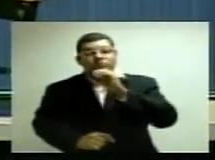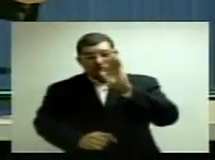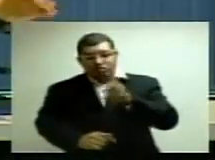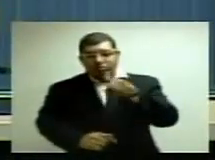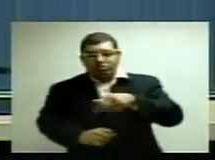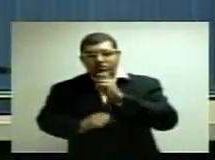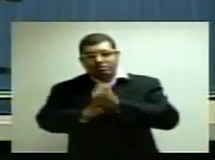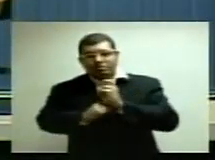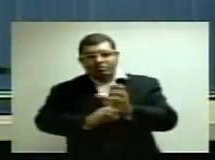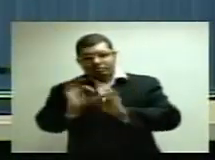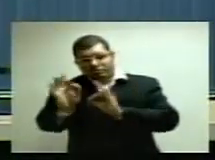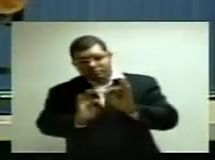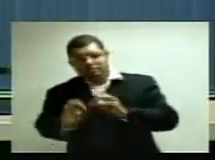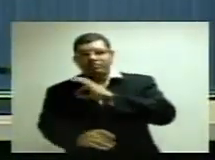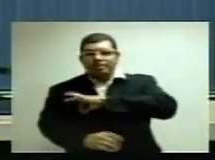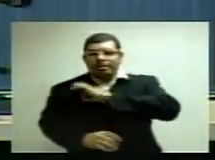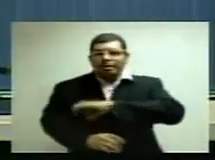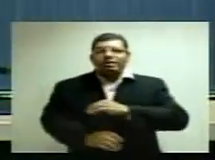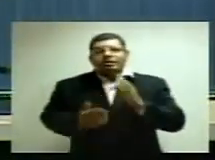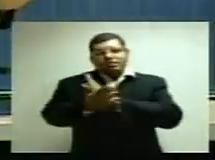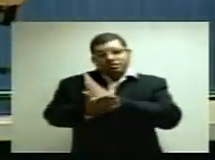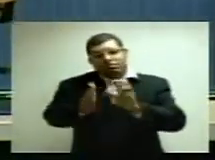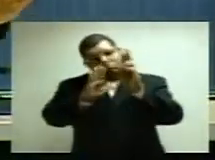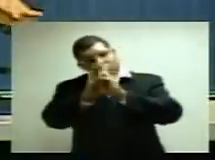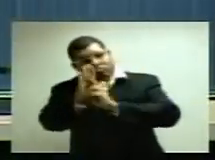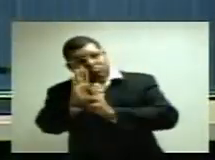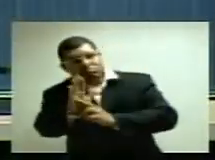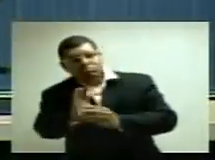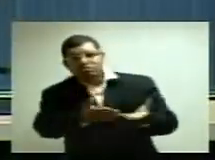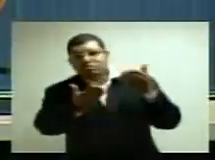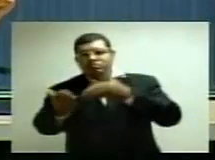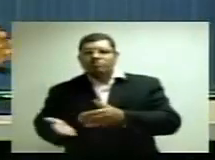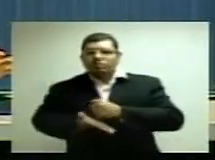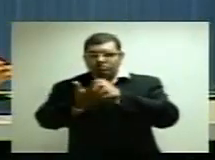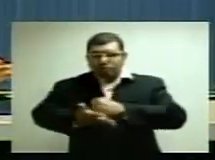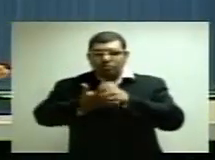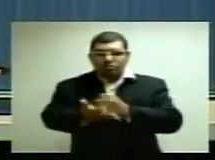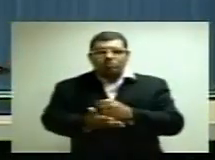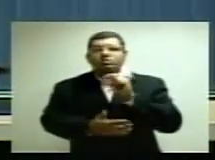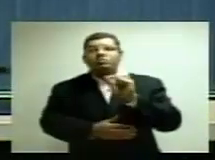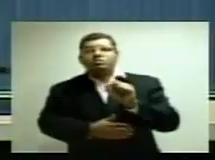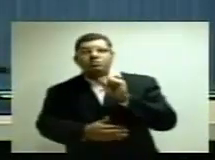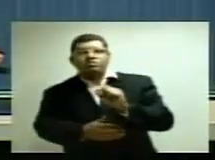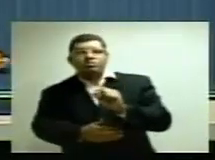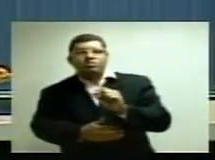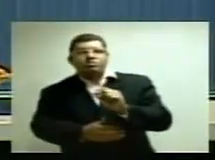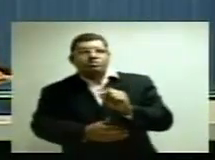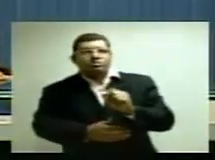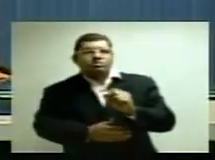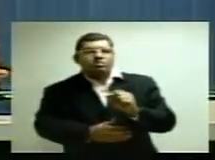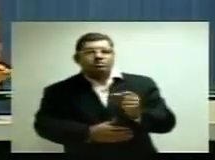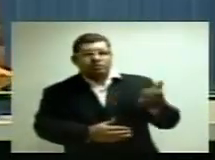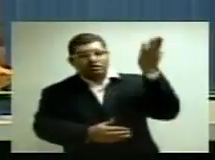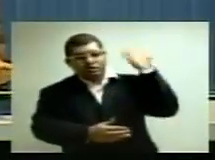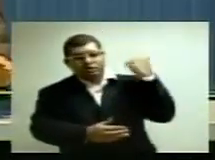aqui nesta casa um plano de cargos e salários com algumas regras que trouxeram um benefício muito aquém do que